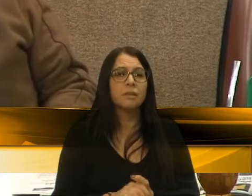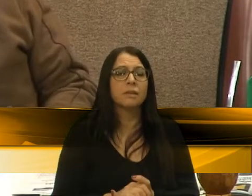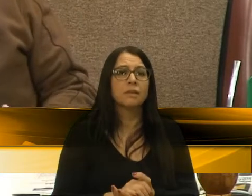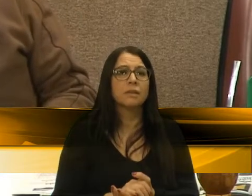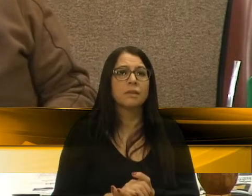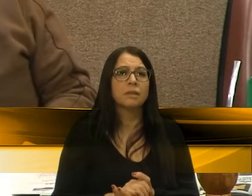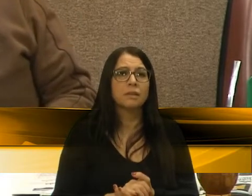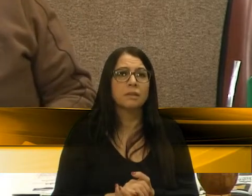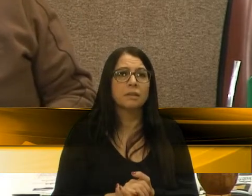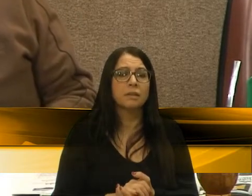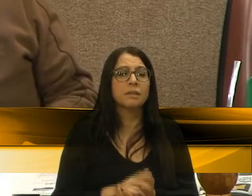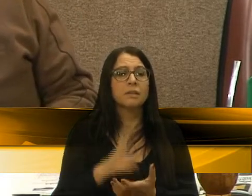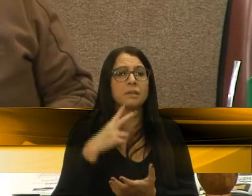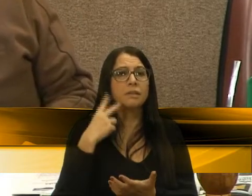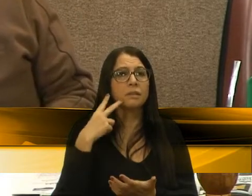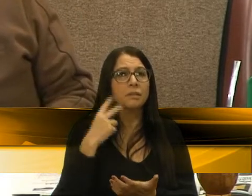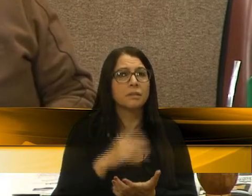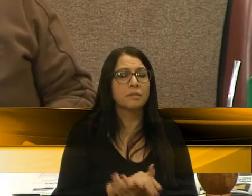Vereador